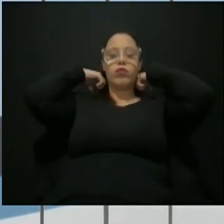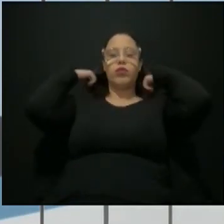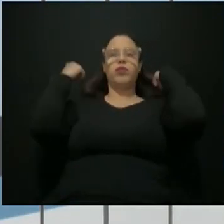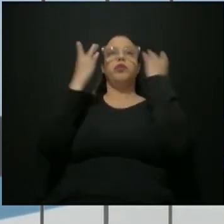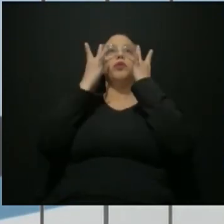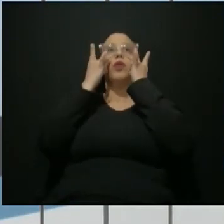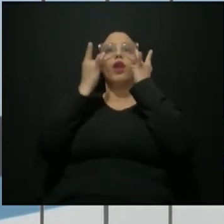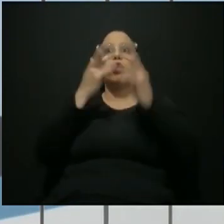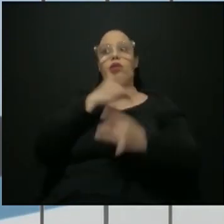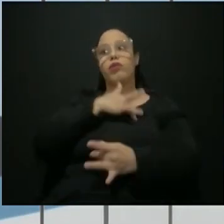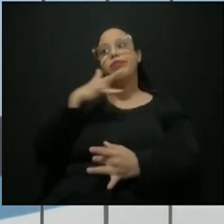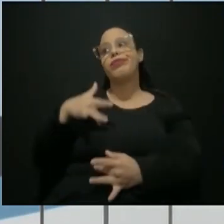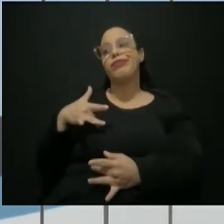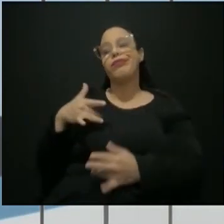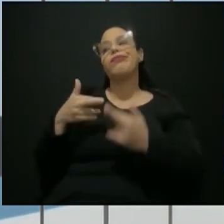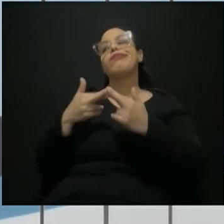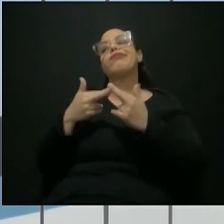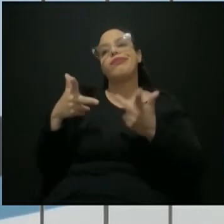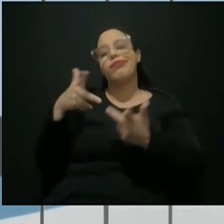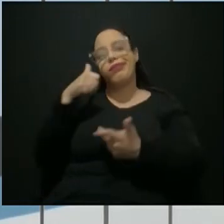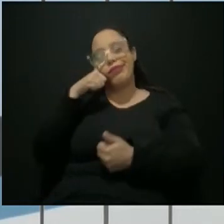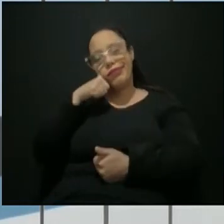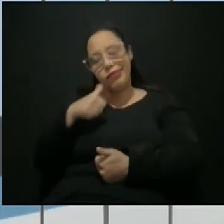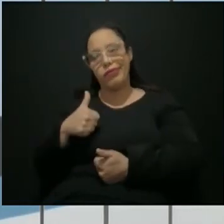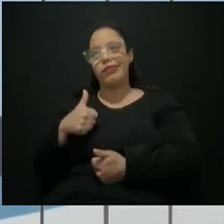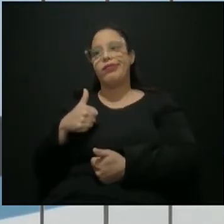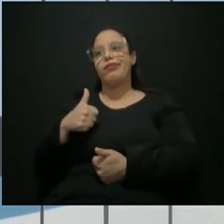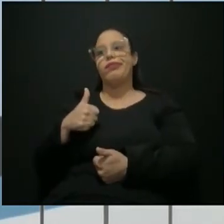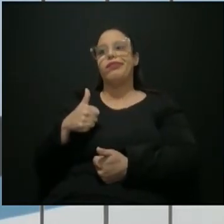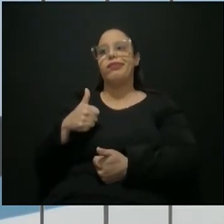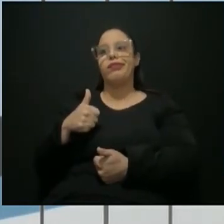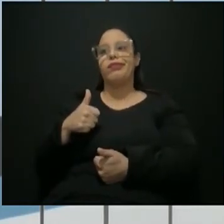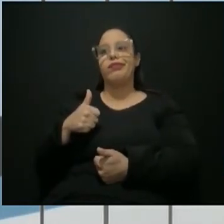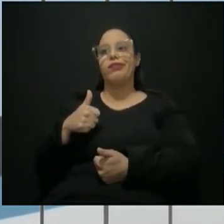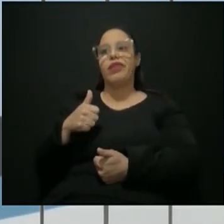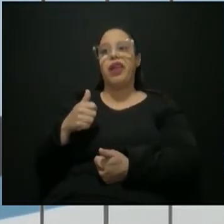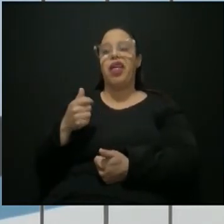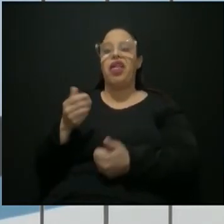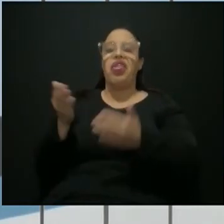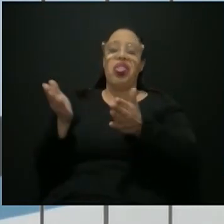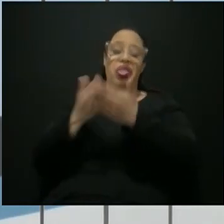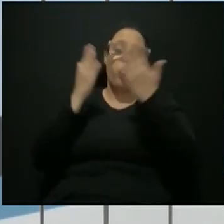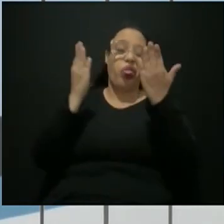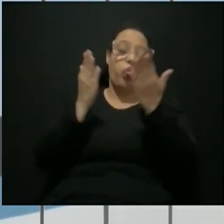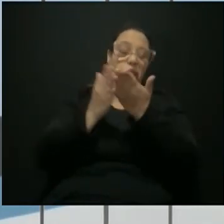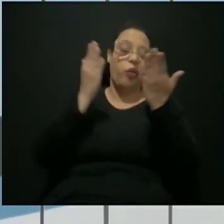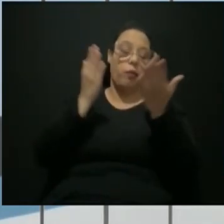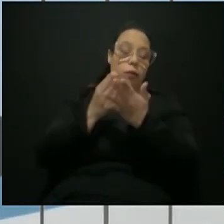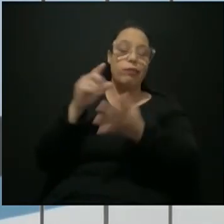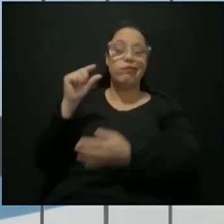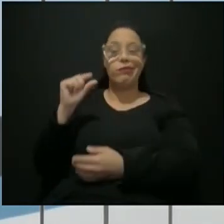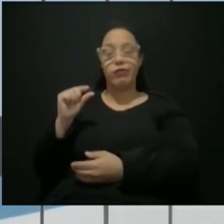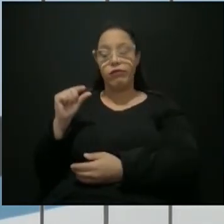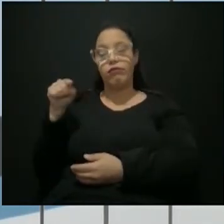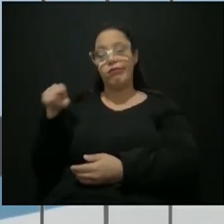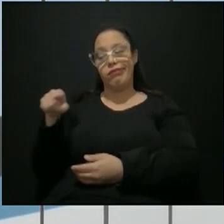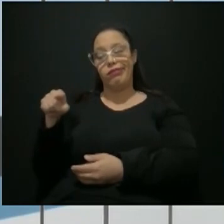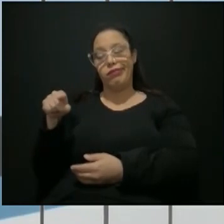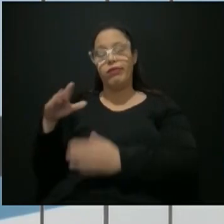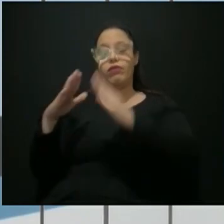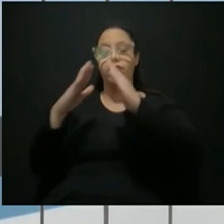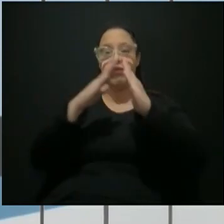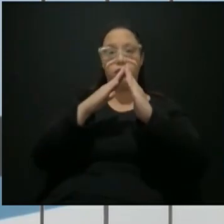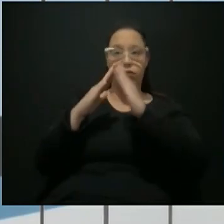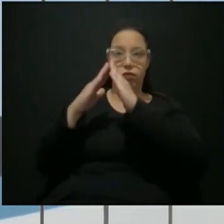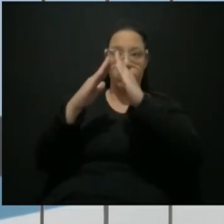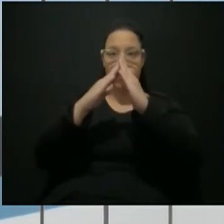também das mulheres. As mulheres, mesmo as mais pobres, né, que têm uma renda menor, mesmo aquelas que residem em locais com